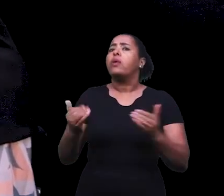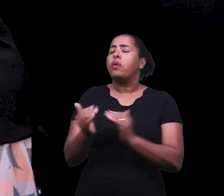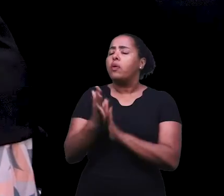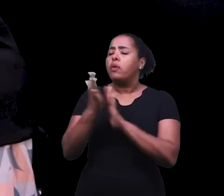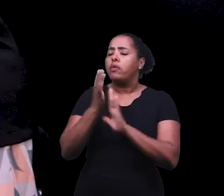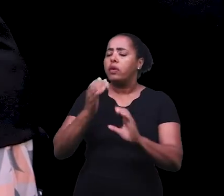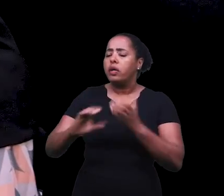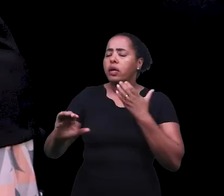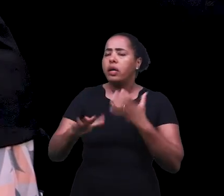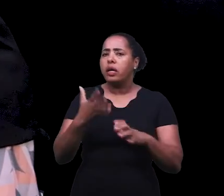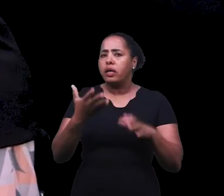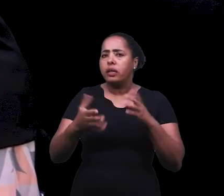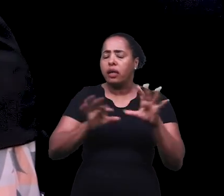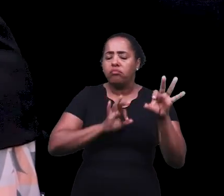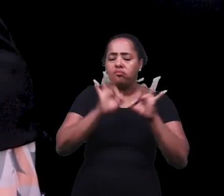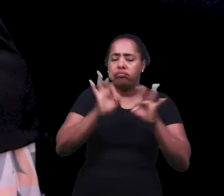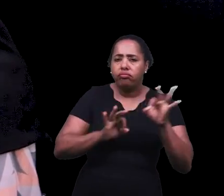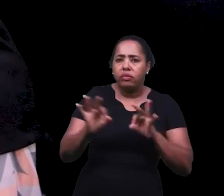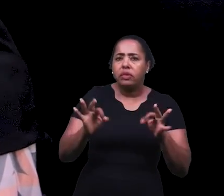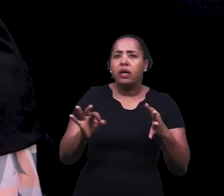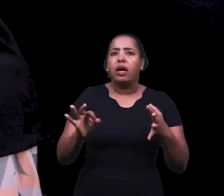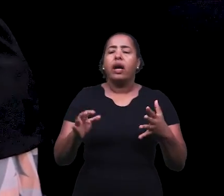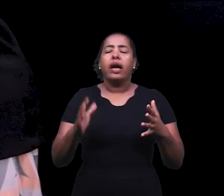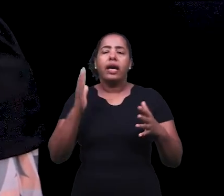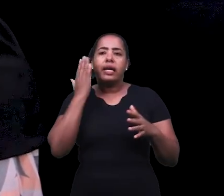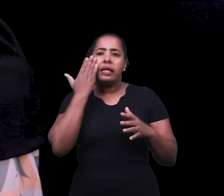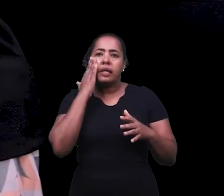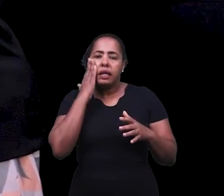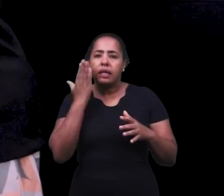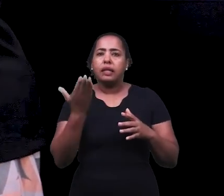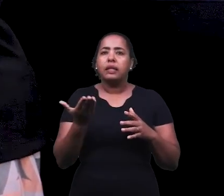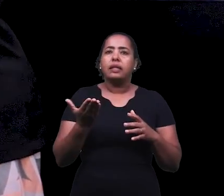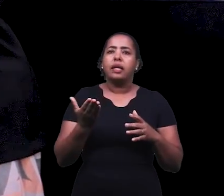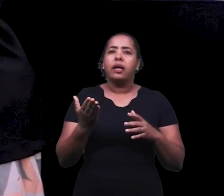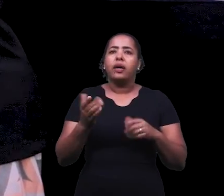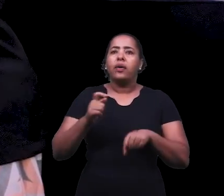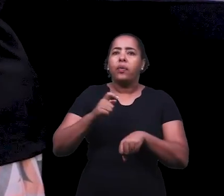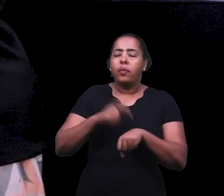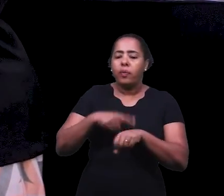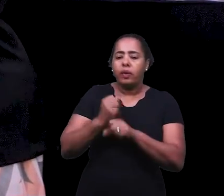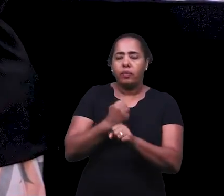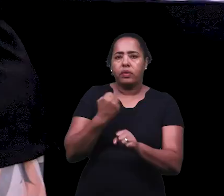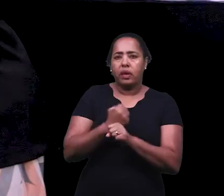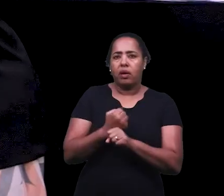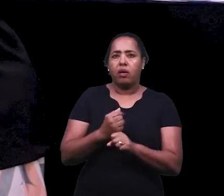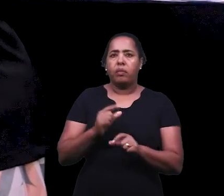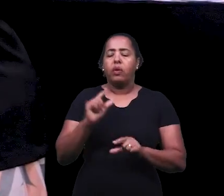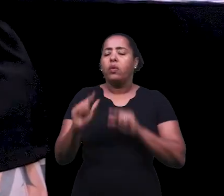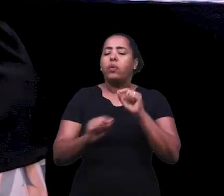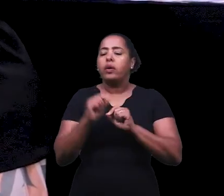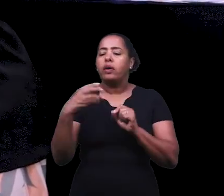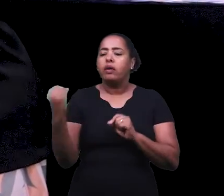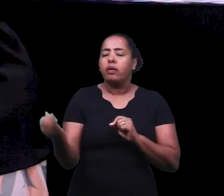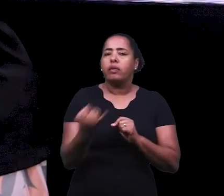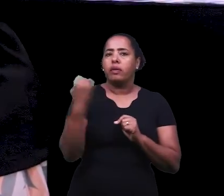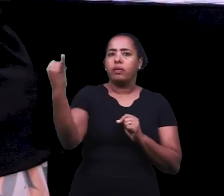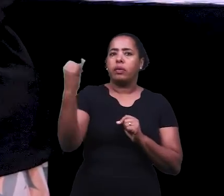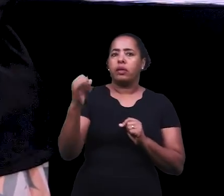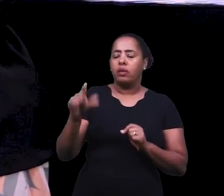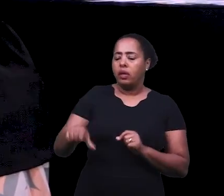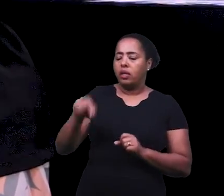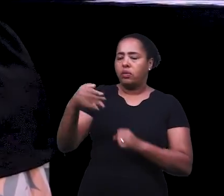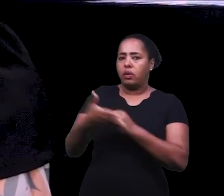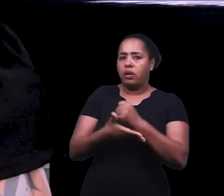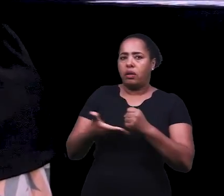momento? Isso é muito sério. Qual o louvor que vai ser feito o arranjo? A nossa preocupação é de entender o momento da